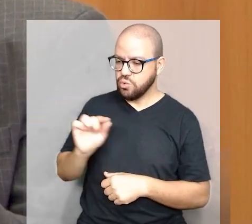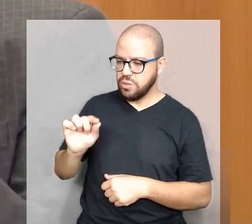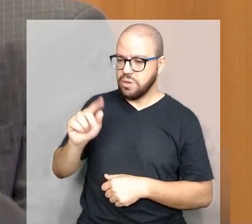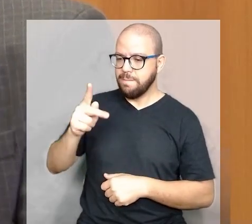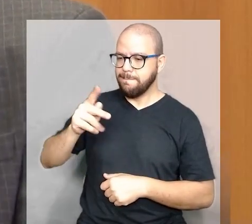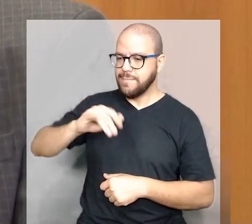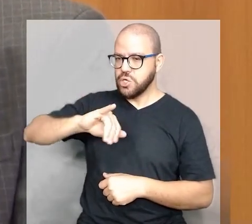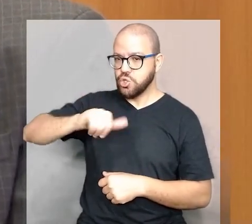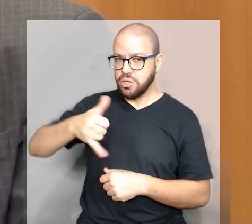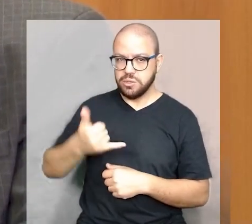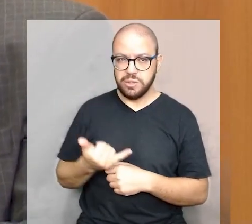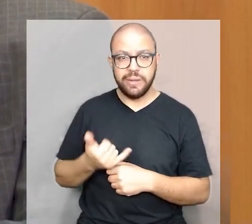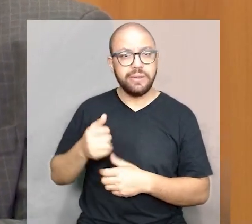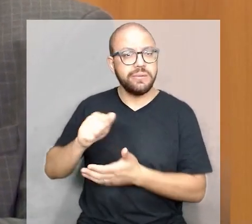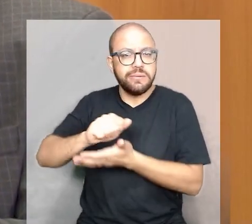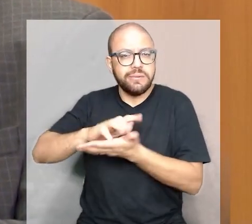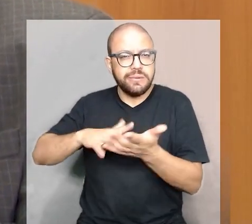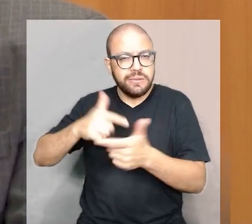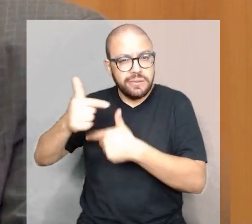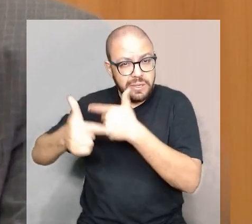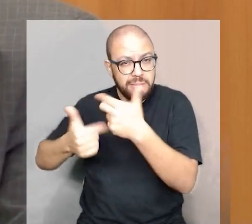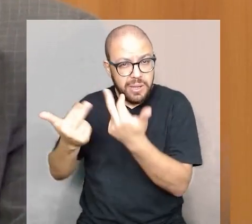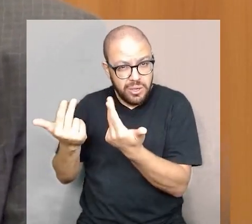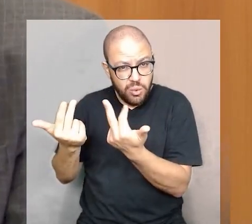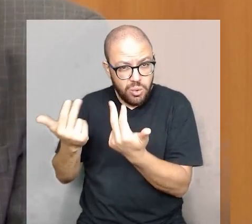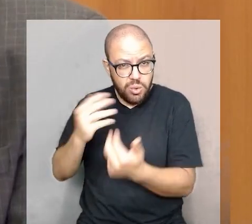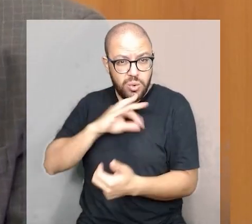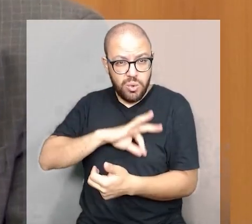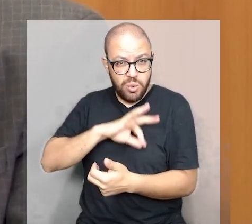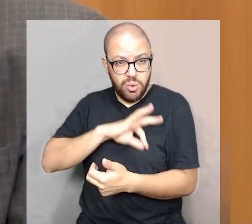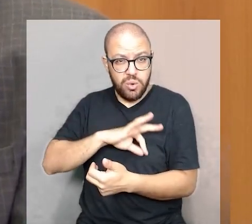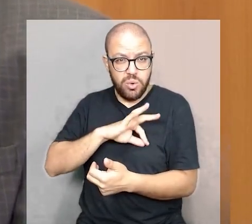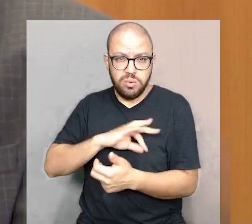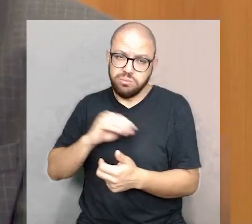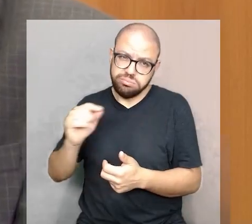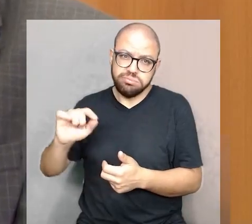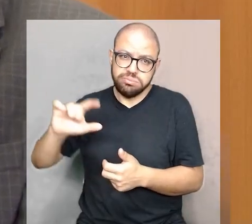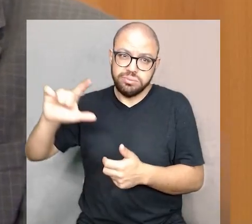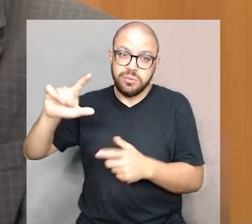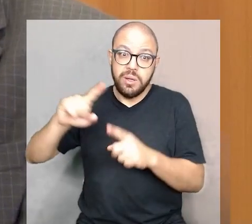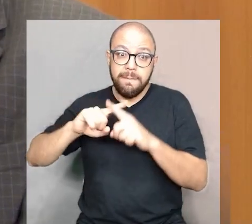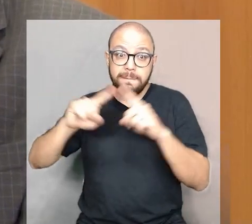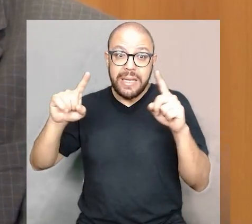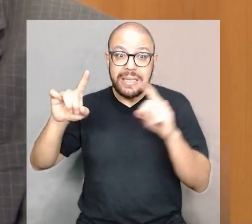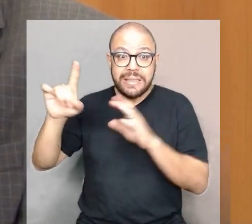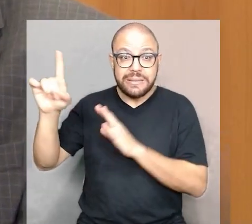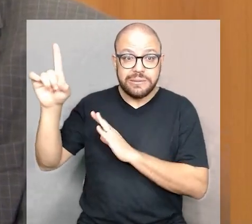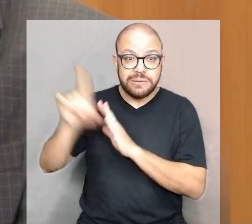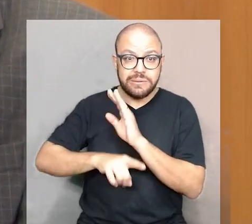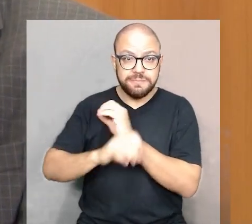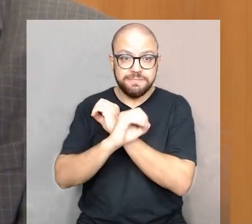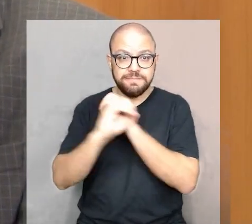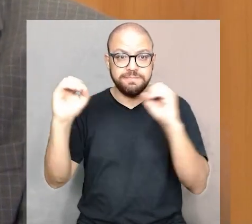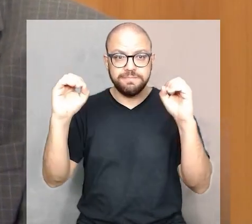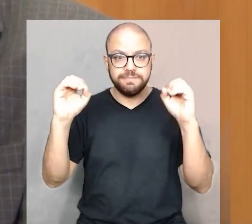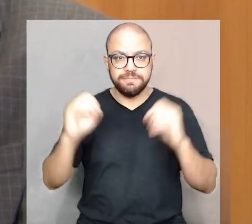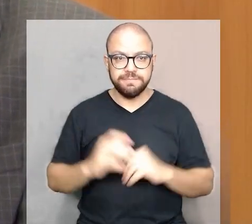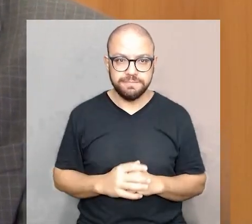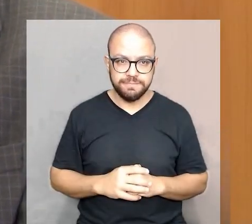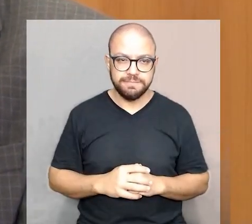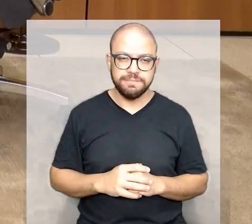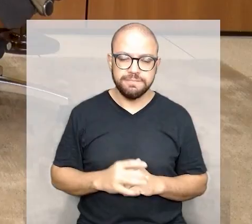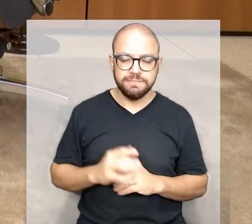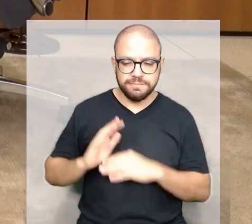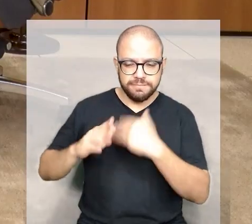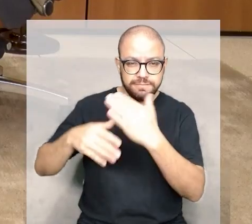fundo, faz a mesma atividade, né? Pode ganhar até mais, porque ele agora passa a não ter direitos